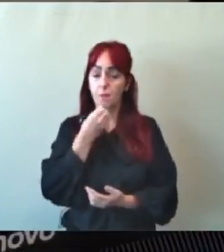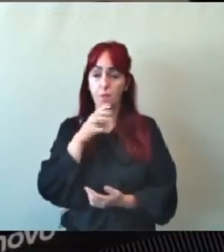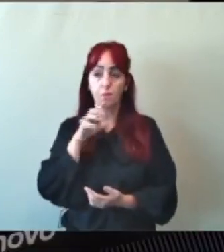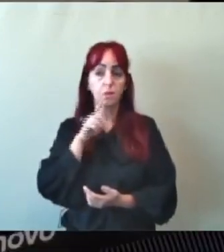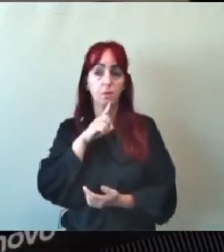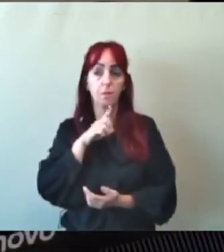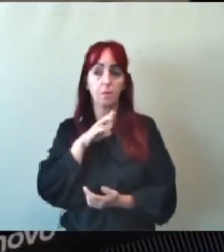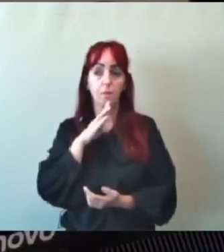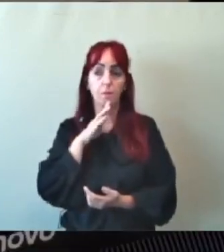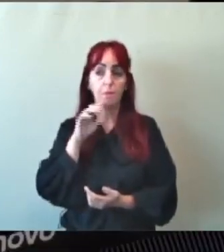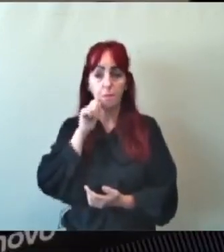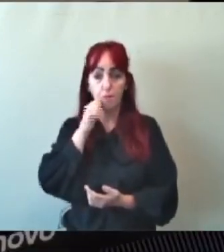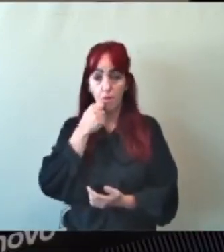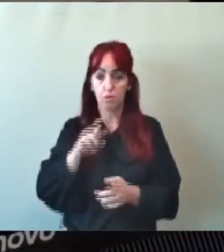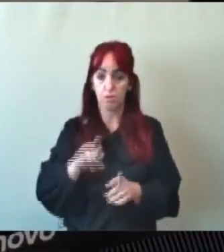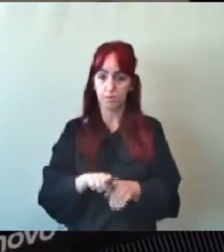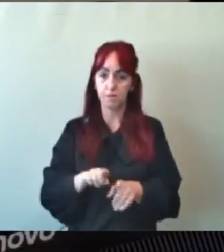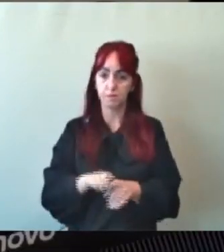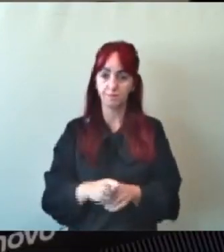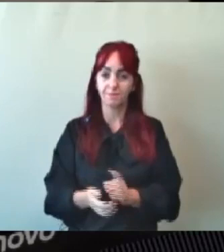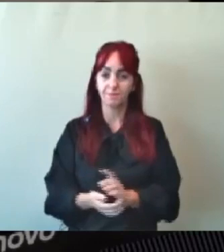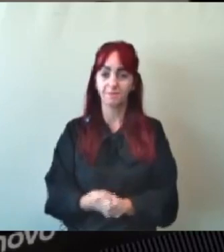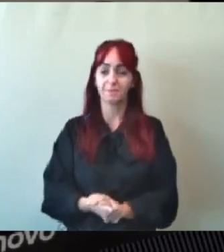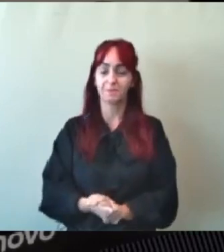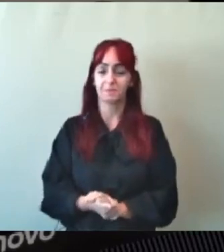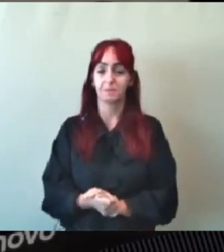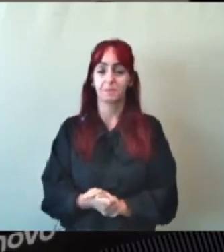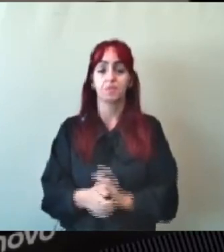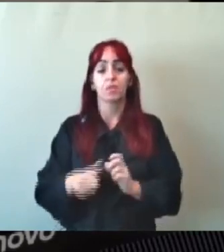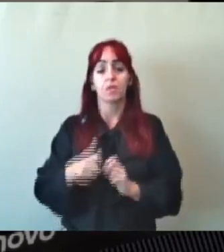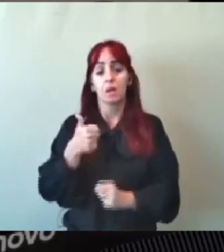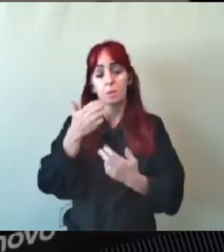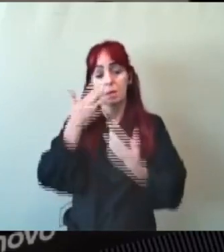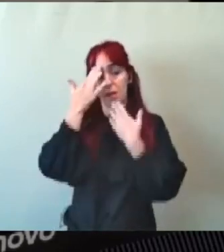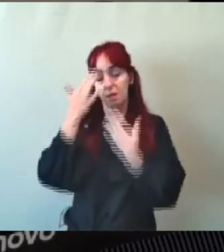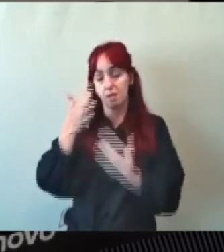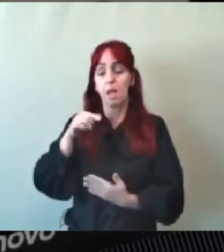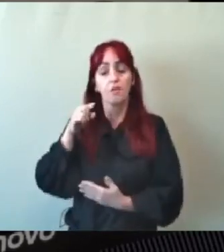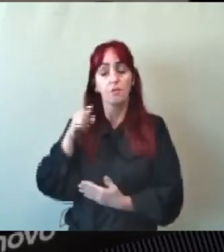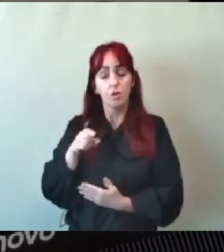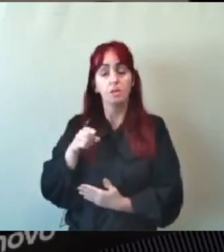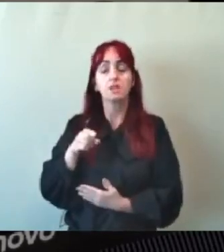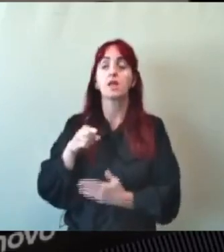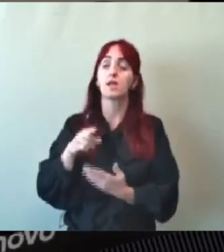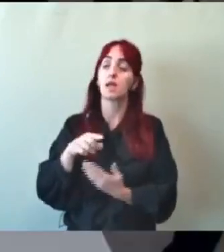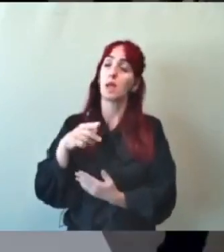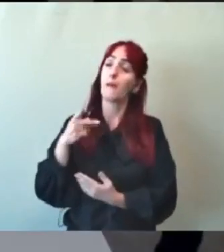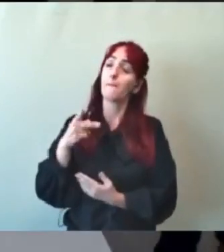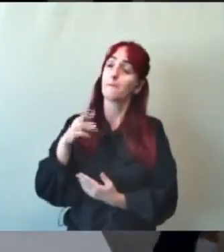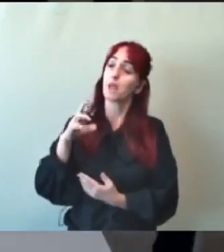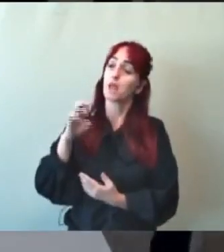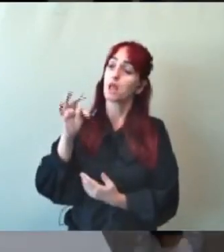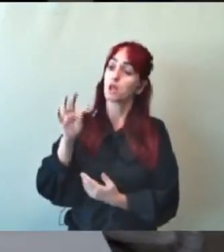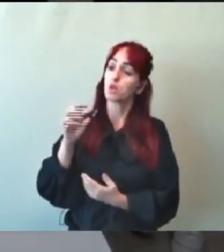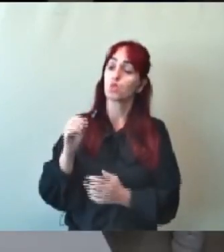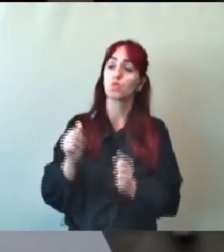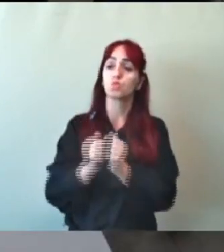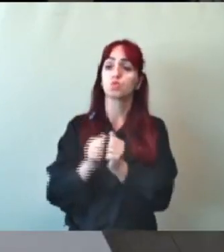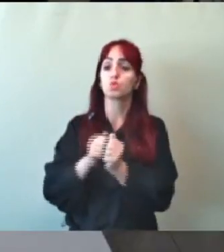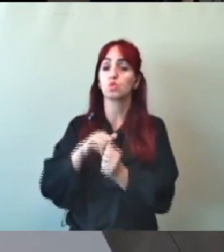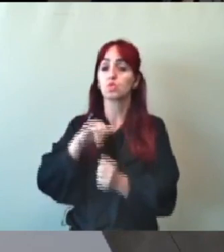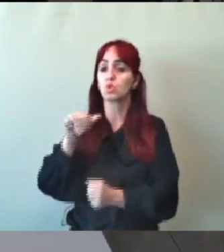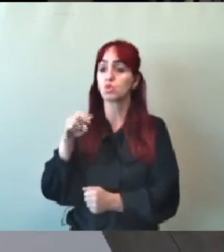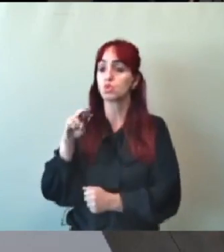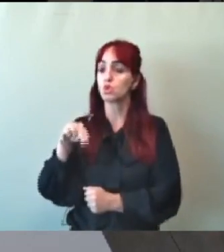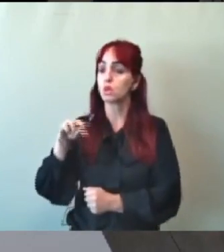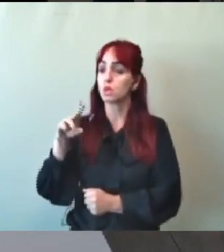né? Preto, em primeiro lugar, queria agradecer você, Preto, junto também com o Juninho, que fez uma ação muito boa,